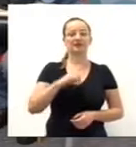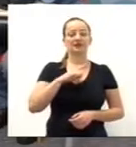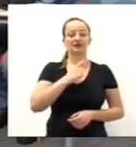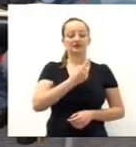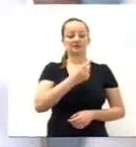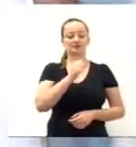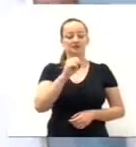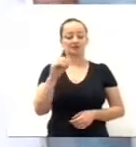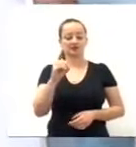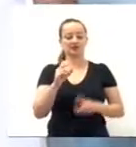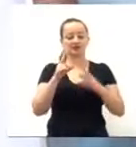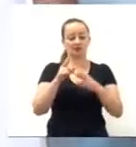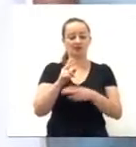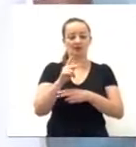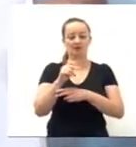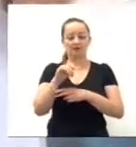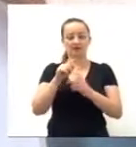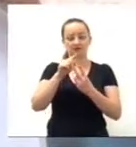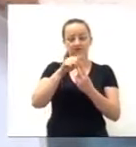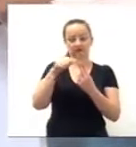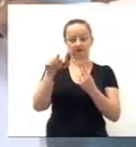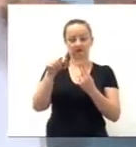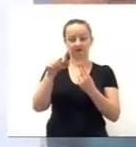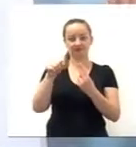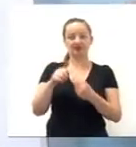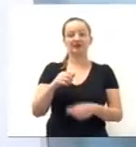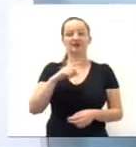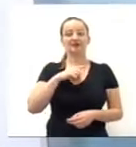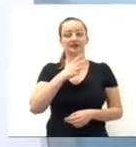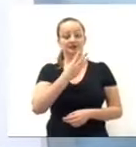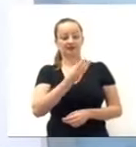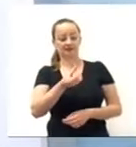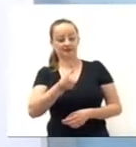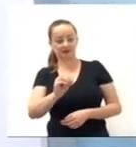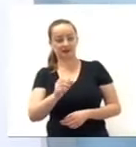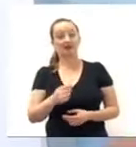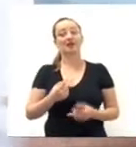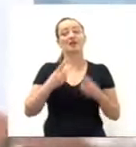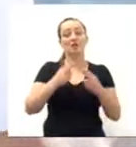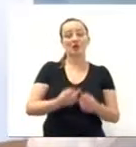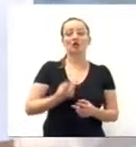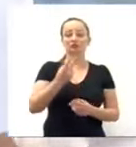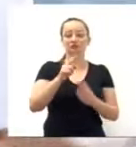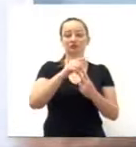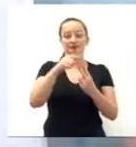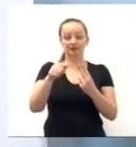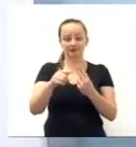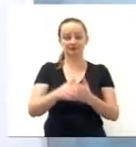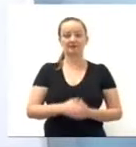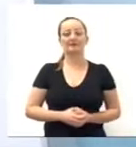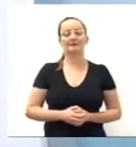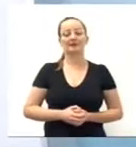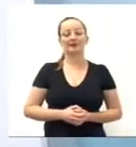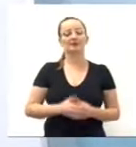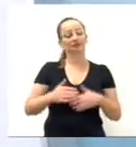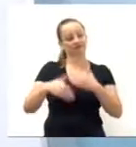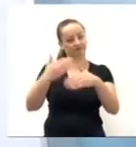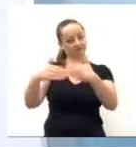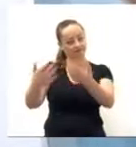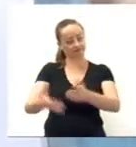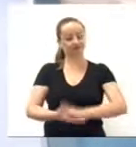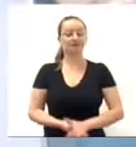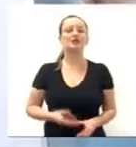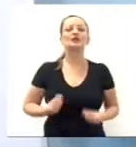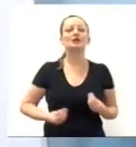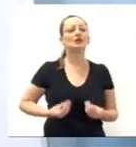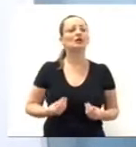180 é igual a π, né? Eu tenho que 360 é igual a 2π, 270, 3π sobre 2. E como